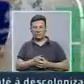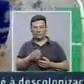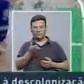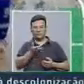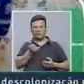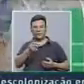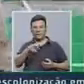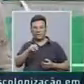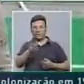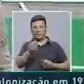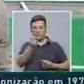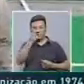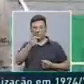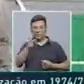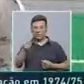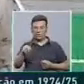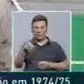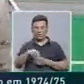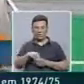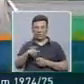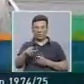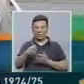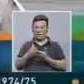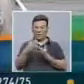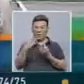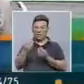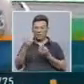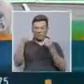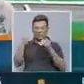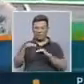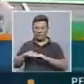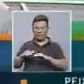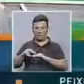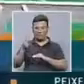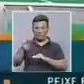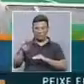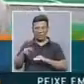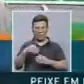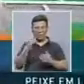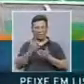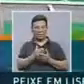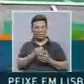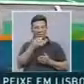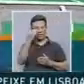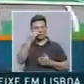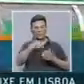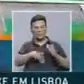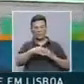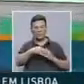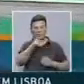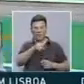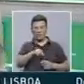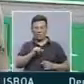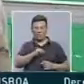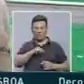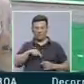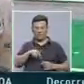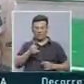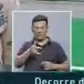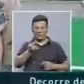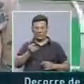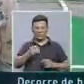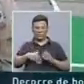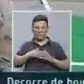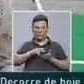Dina, são muitas as pessoas que fazem parte, desde alunos do ensino básico e secundário até aos alunos do ensino superior. Nós aqui no Instituto